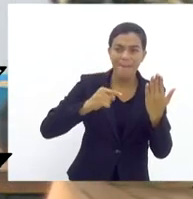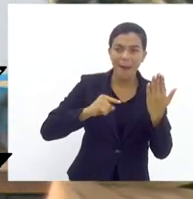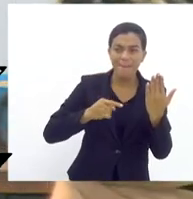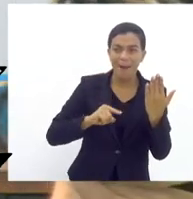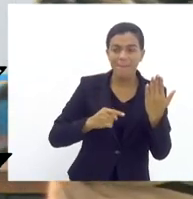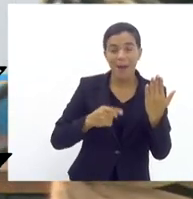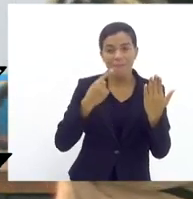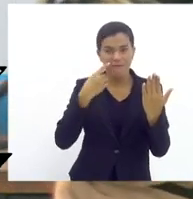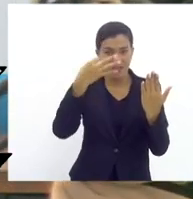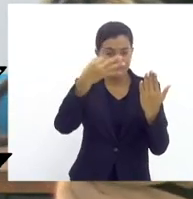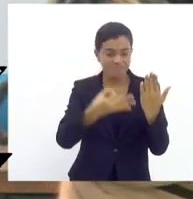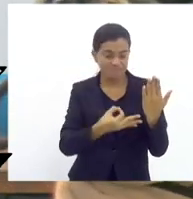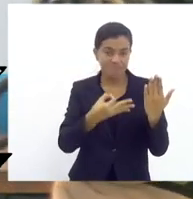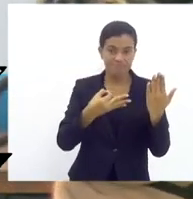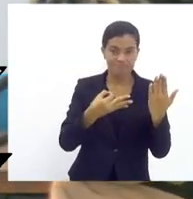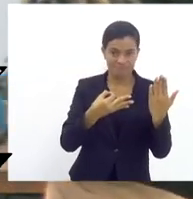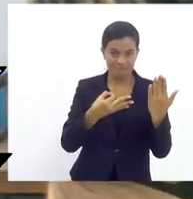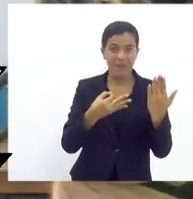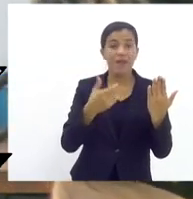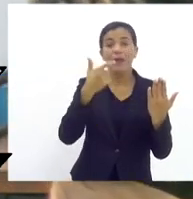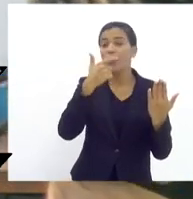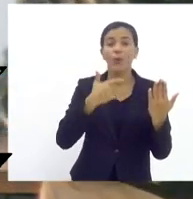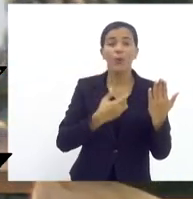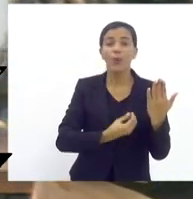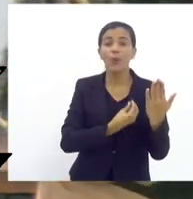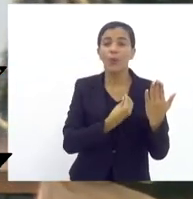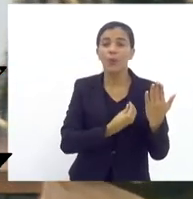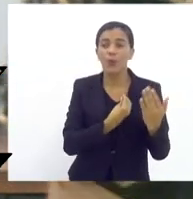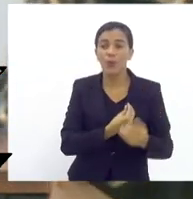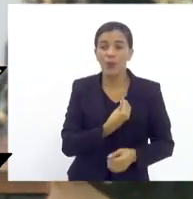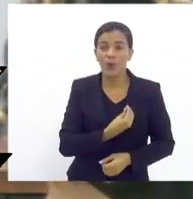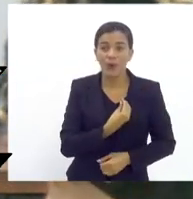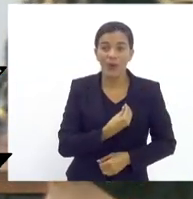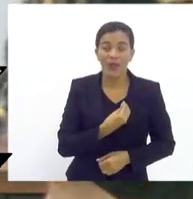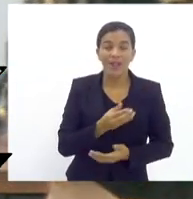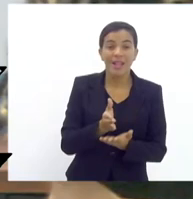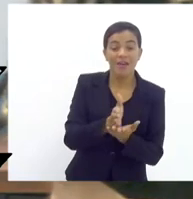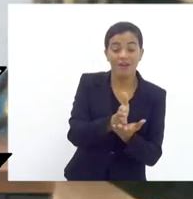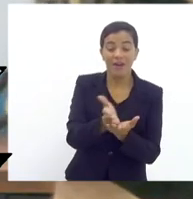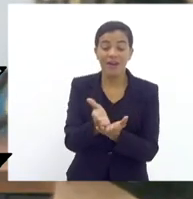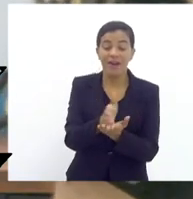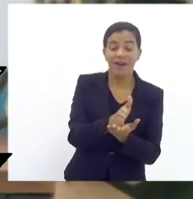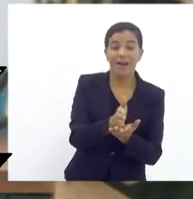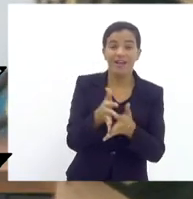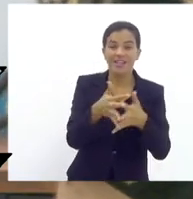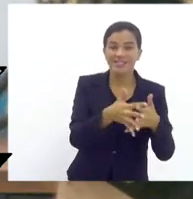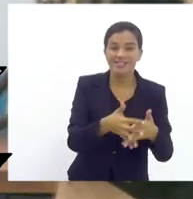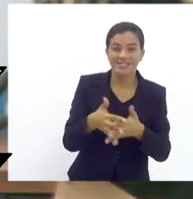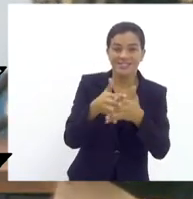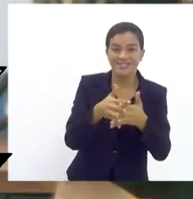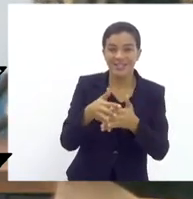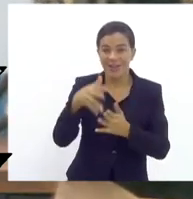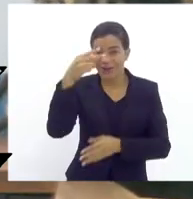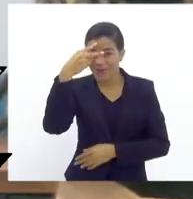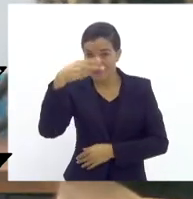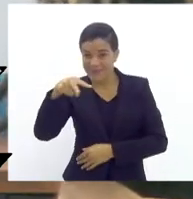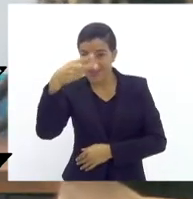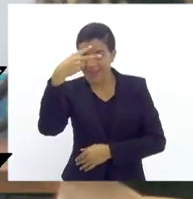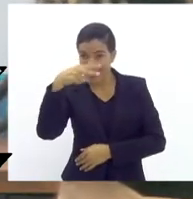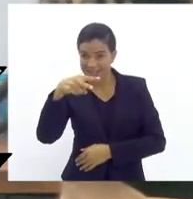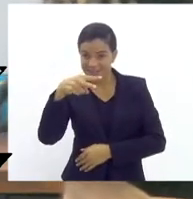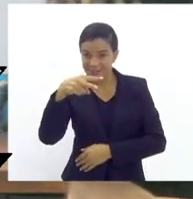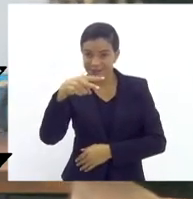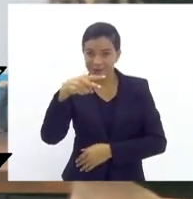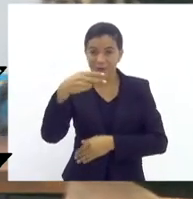o setor da UERJ eu estava na fronteira dos Estados Unidos com o México no